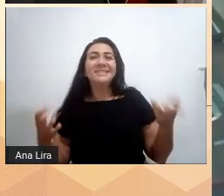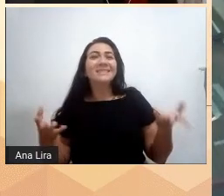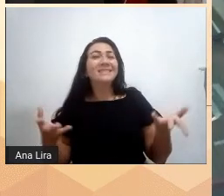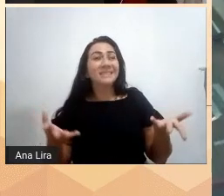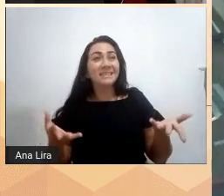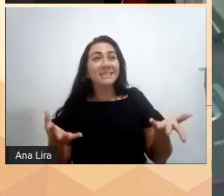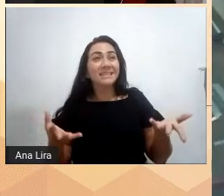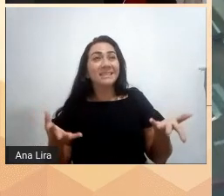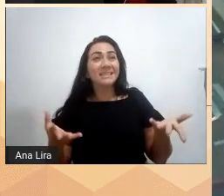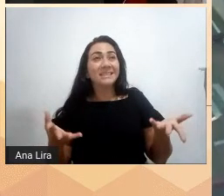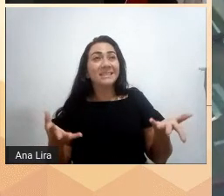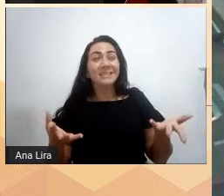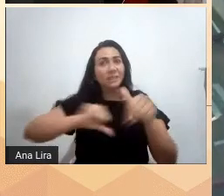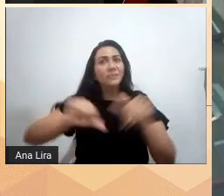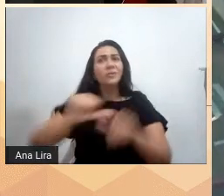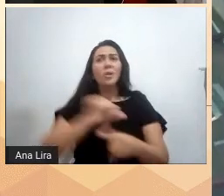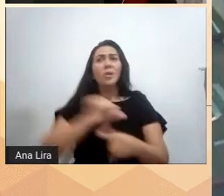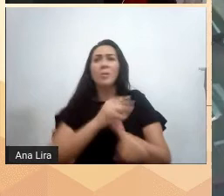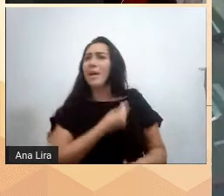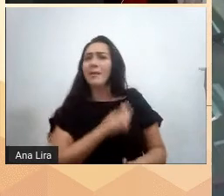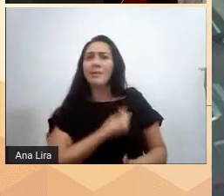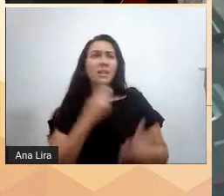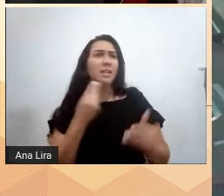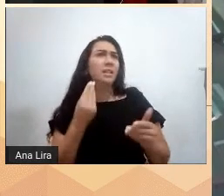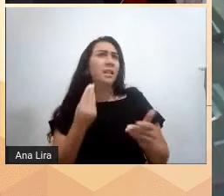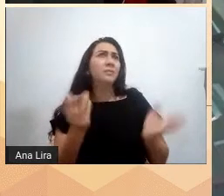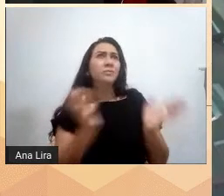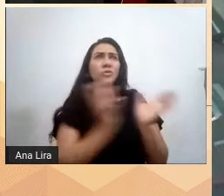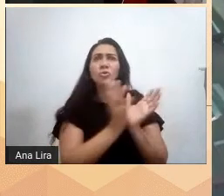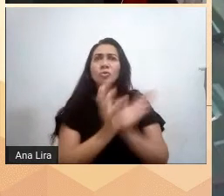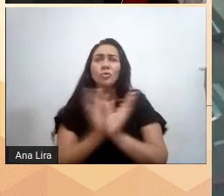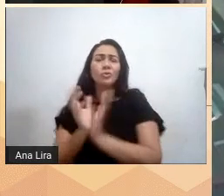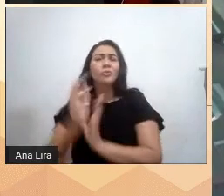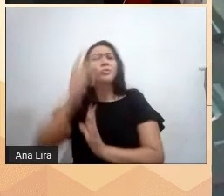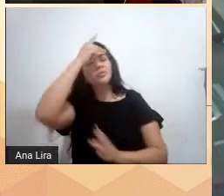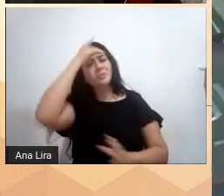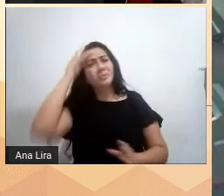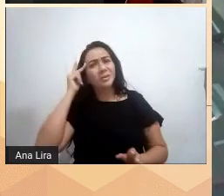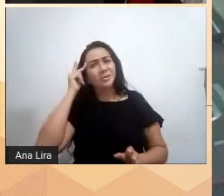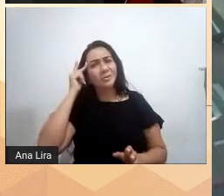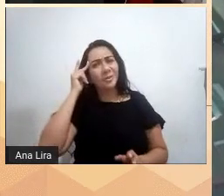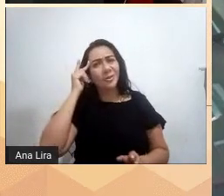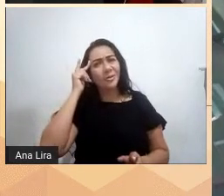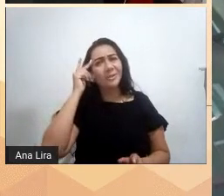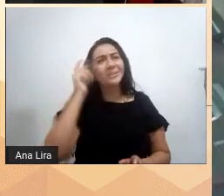para essas comunidades e que eu sei que eu faço parte. E eu só queria trazer esses dois